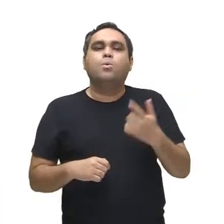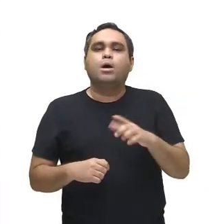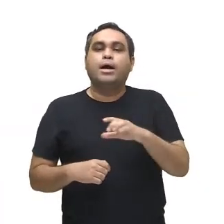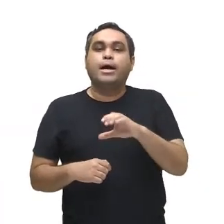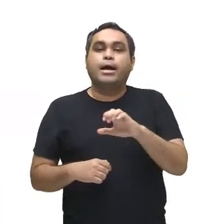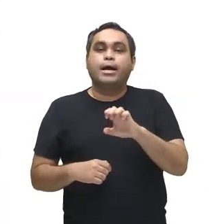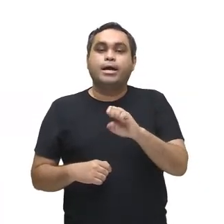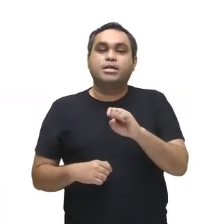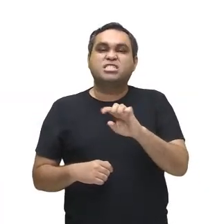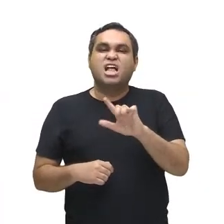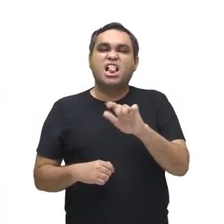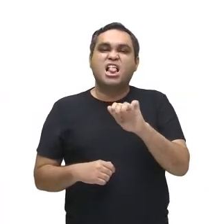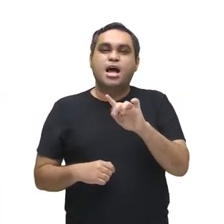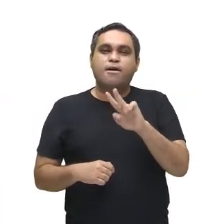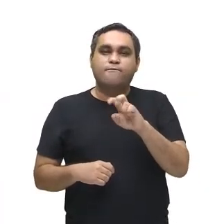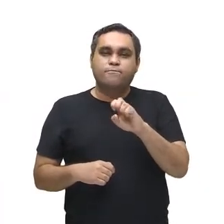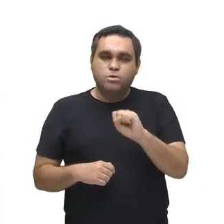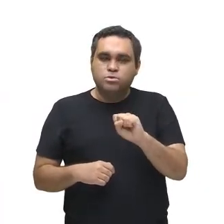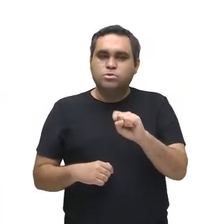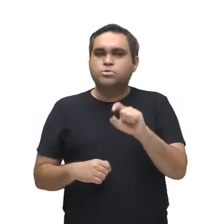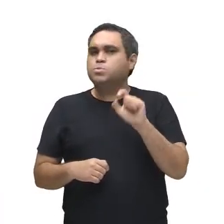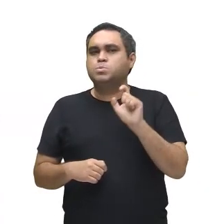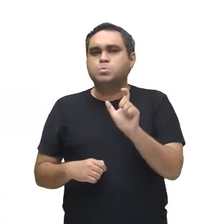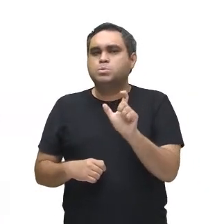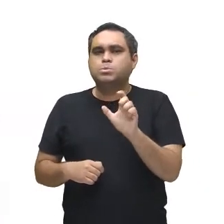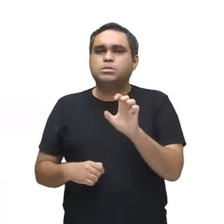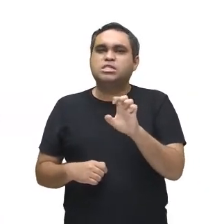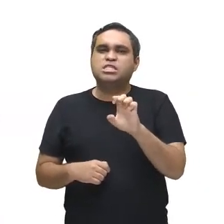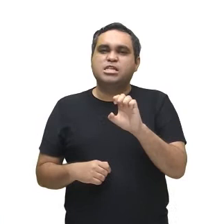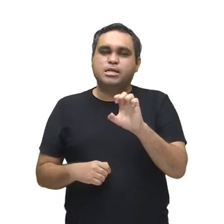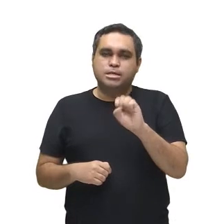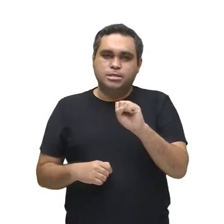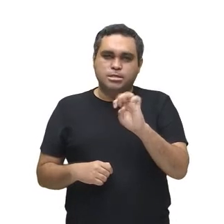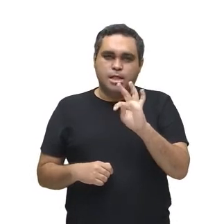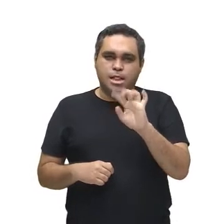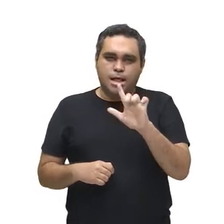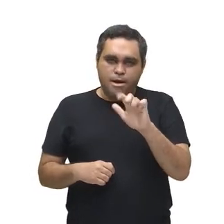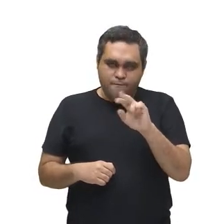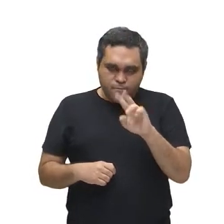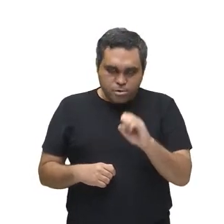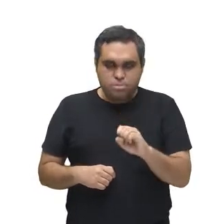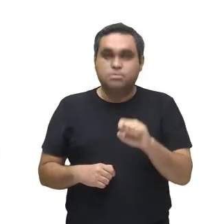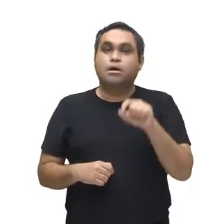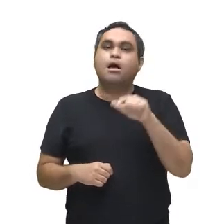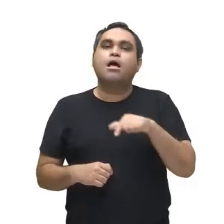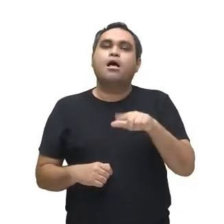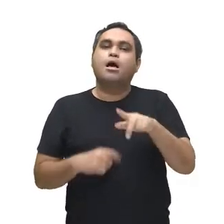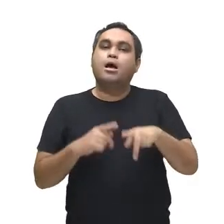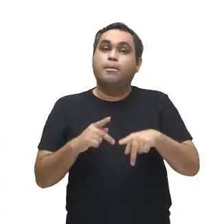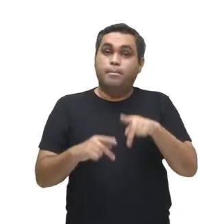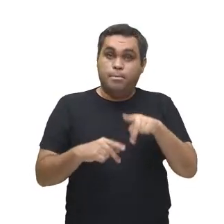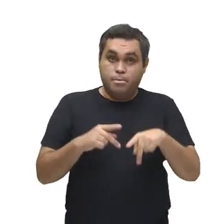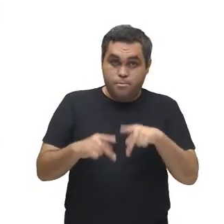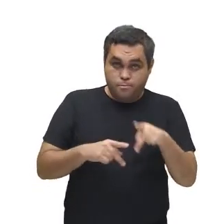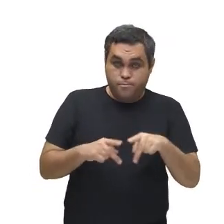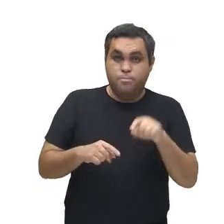uma etnia, digamos assim, que habitava naquela região do leste europeu, onde a Rússia é a